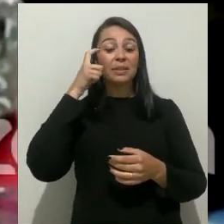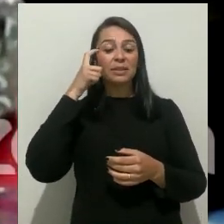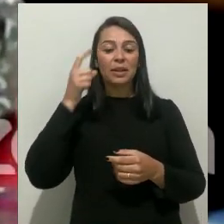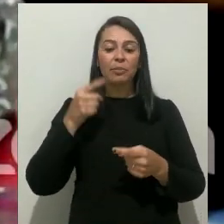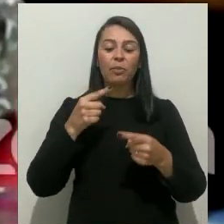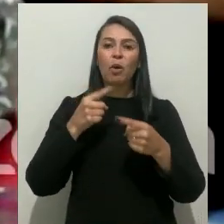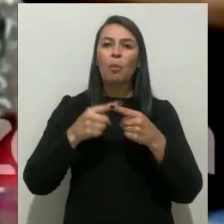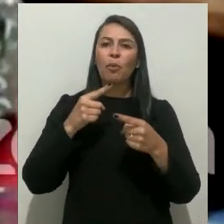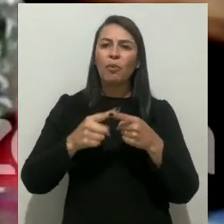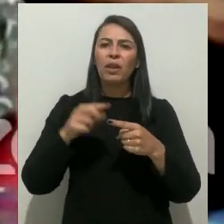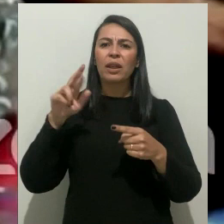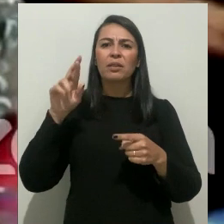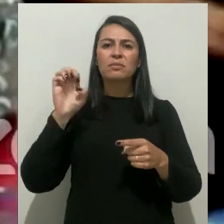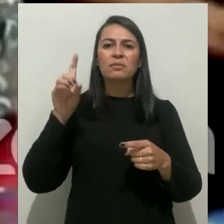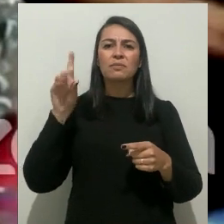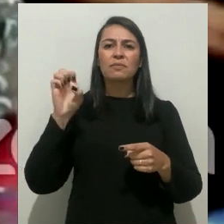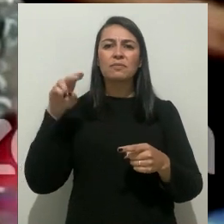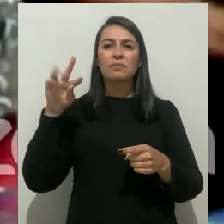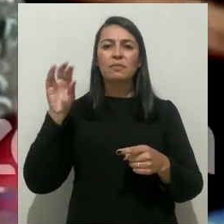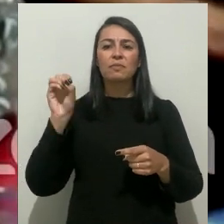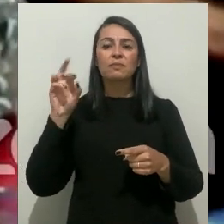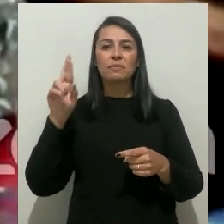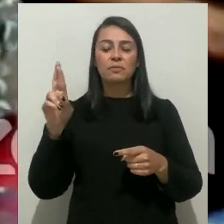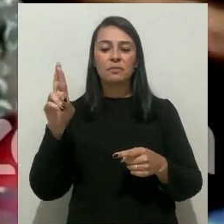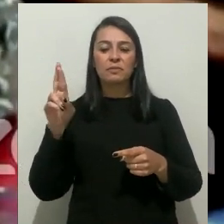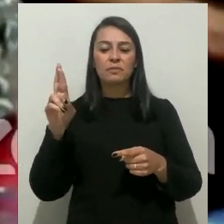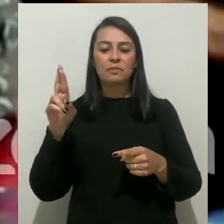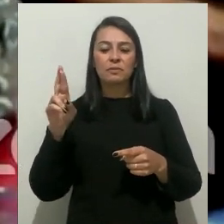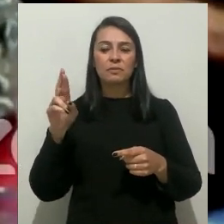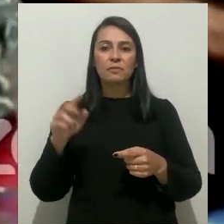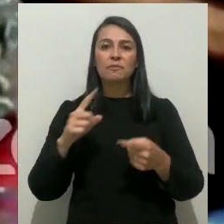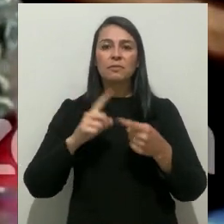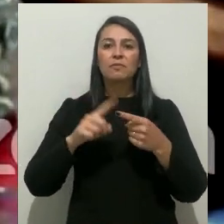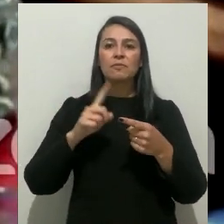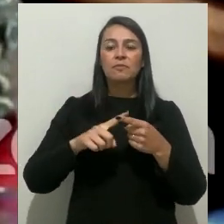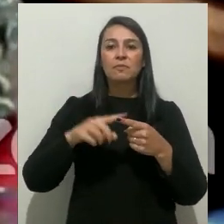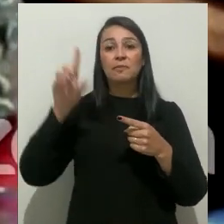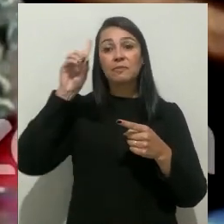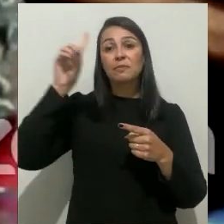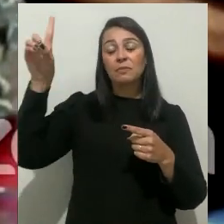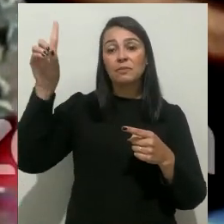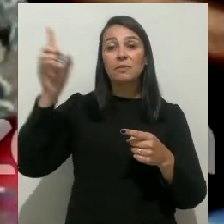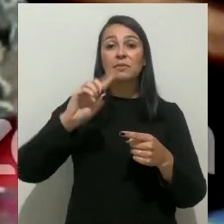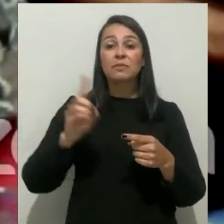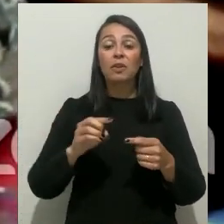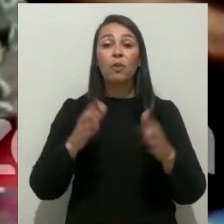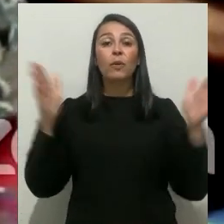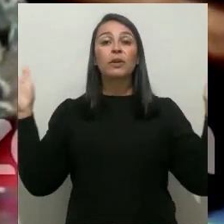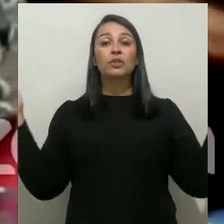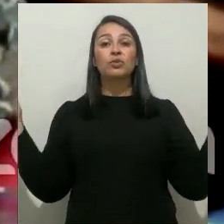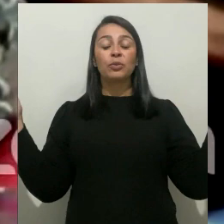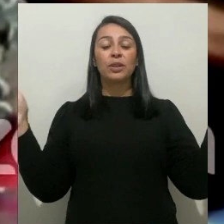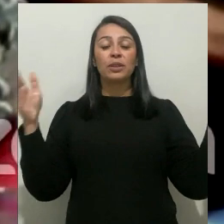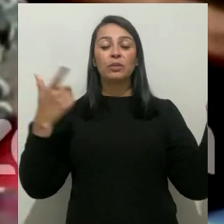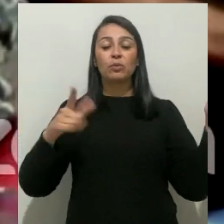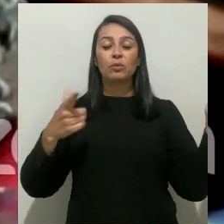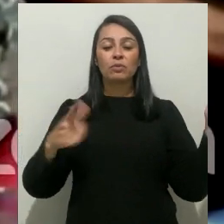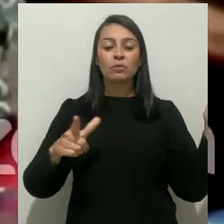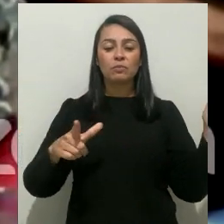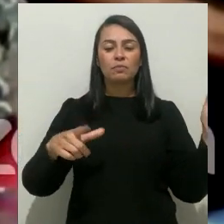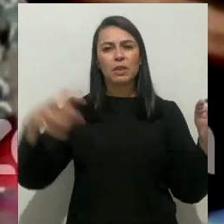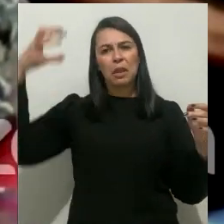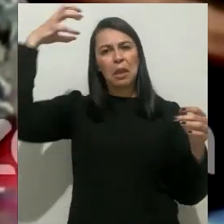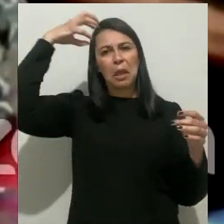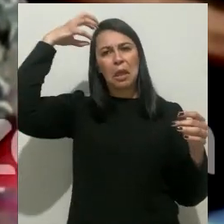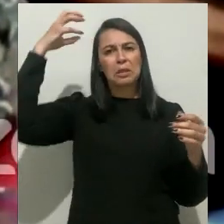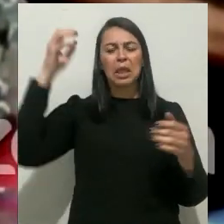E por que ele é redentor? Ele não é redentor porque ele é divino. A estátua do Cristo Redentor não tem